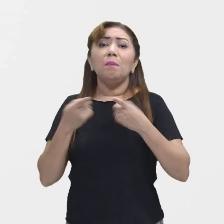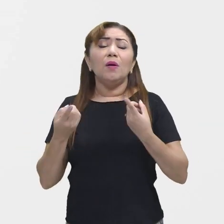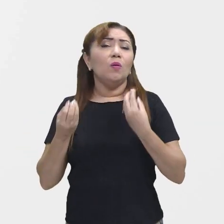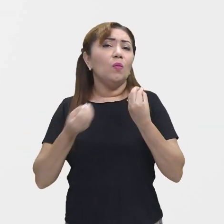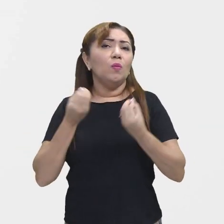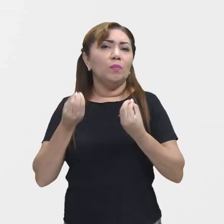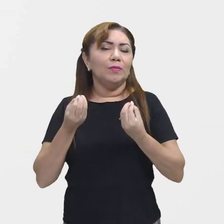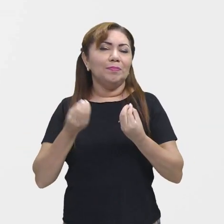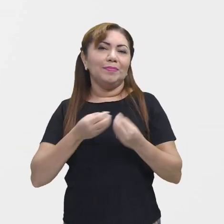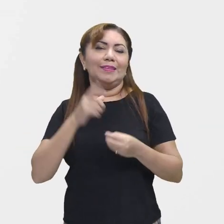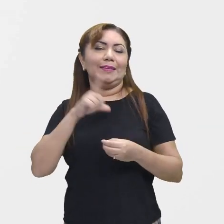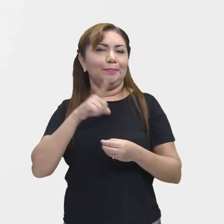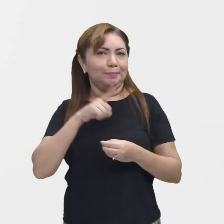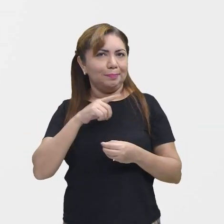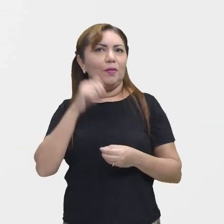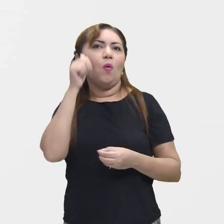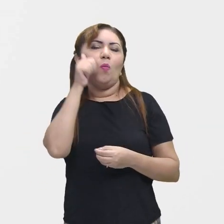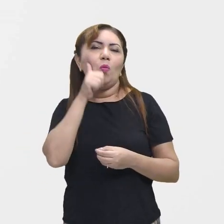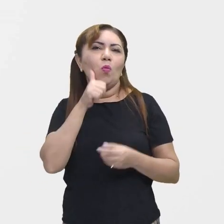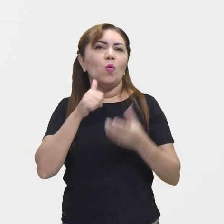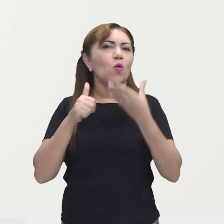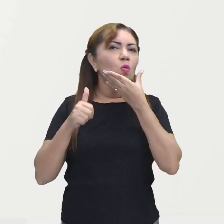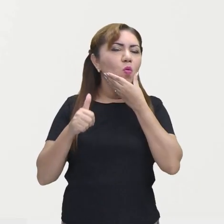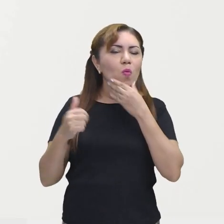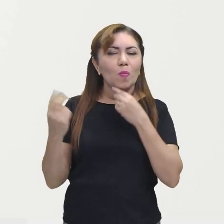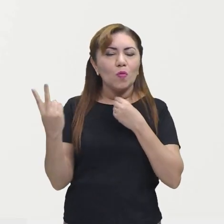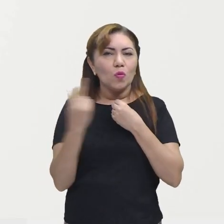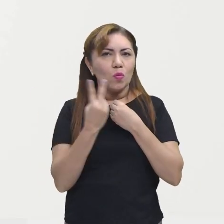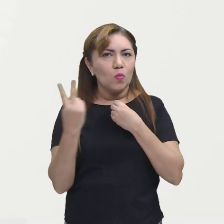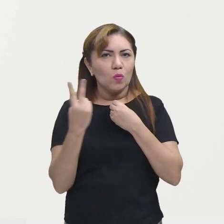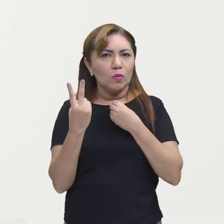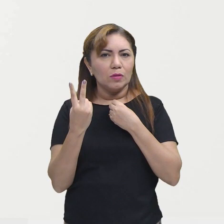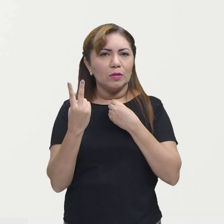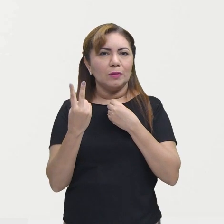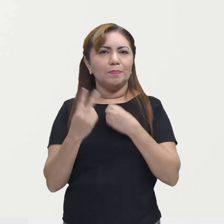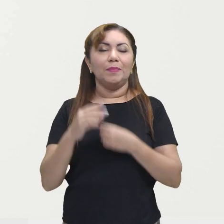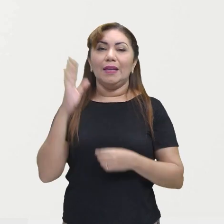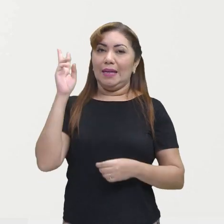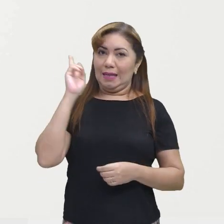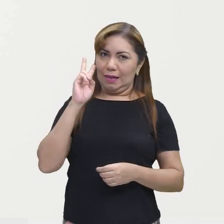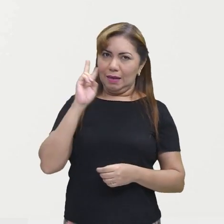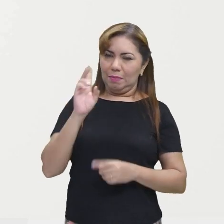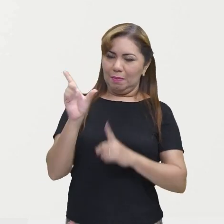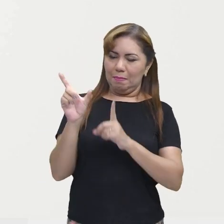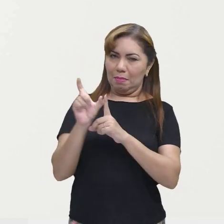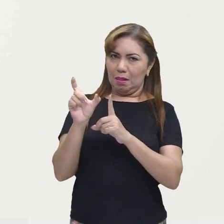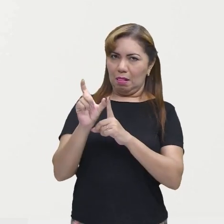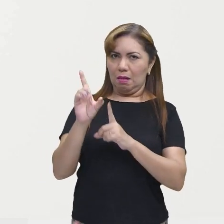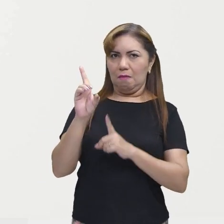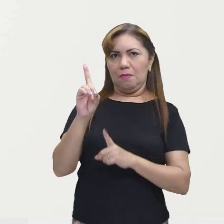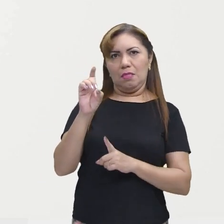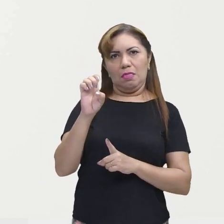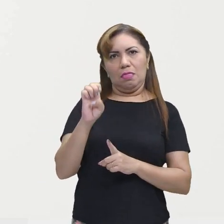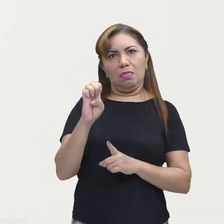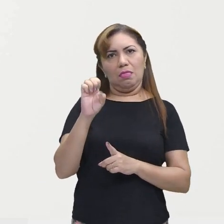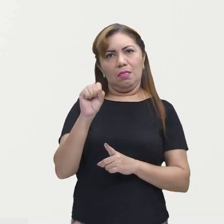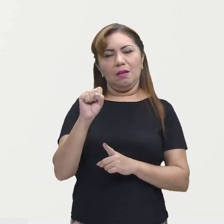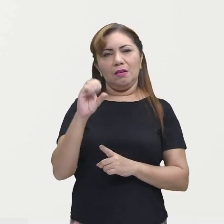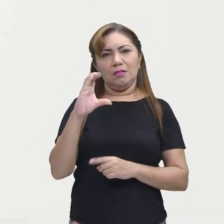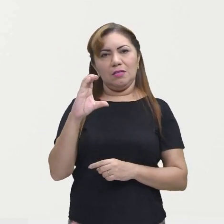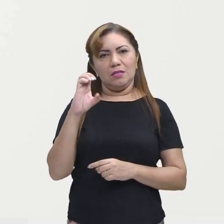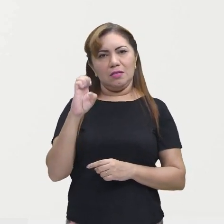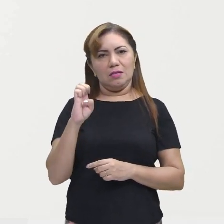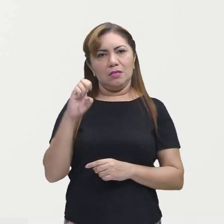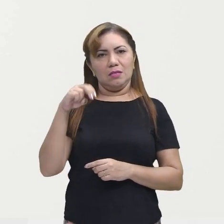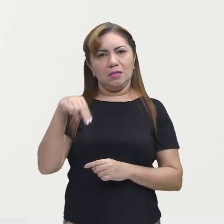reprodutor masculino e feminino. Vocês lembram dos descendentes que nós falamos? Da árvore genealógica,